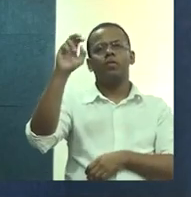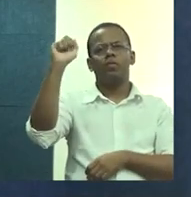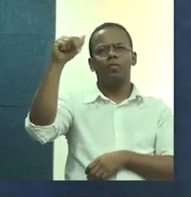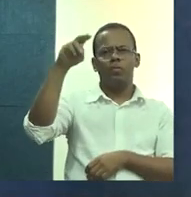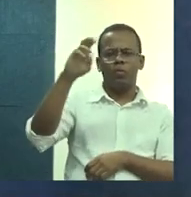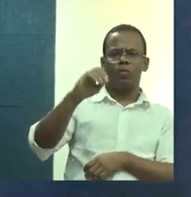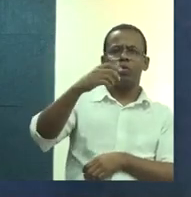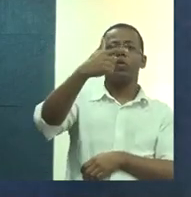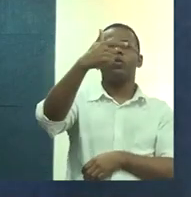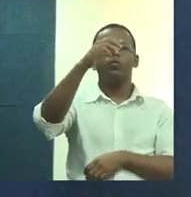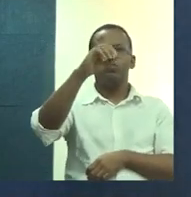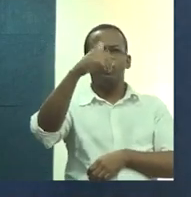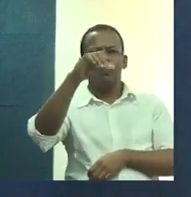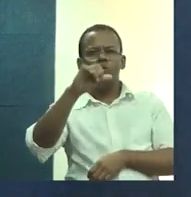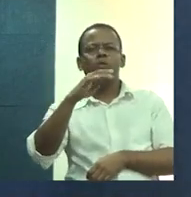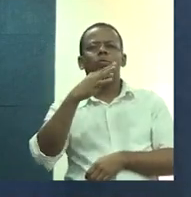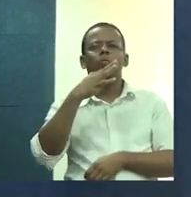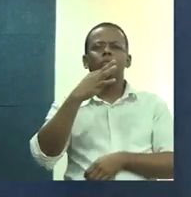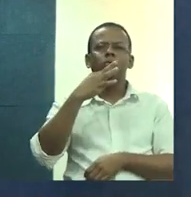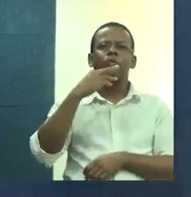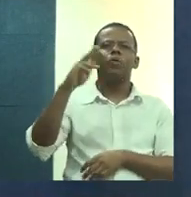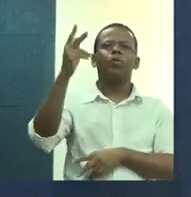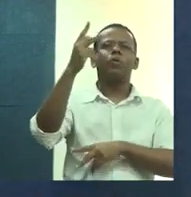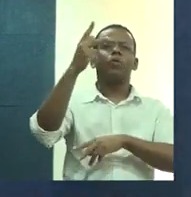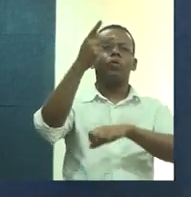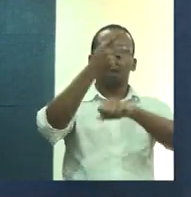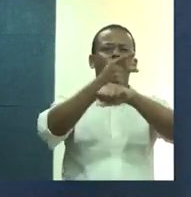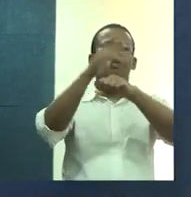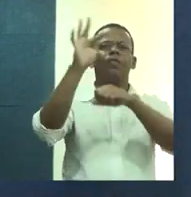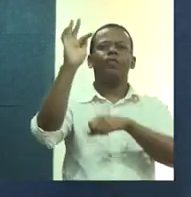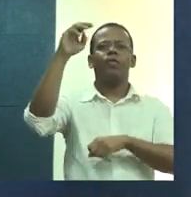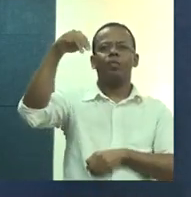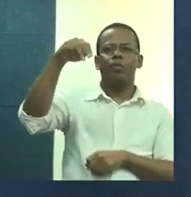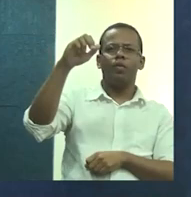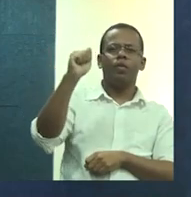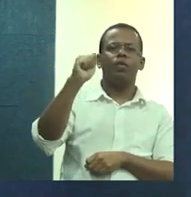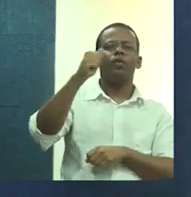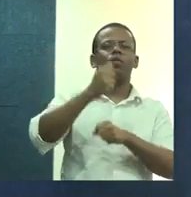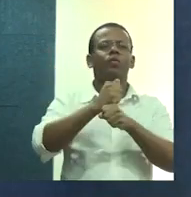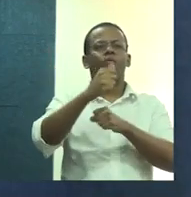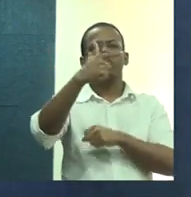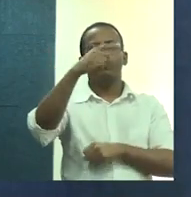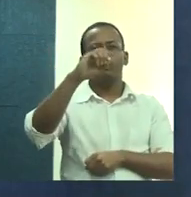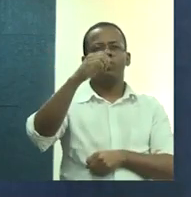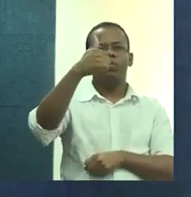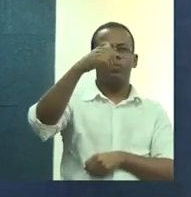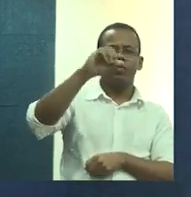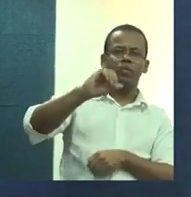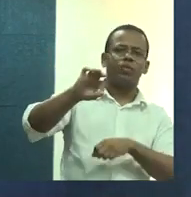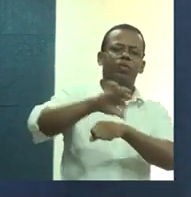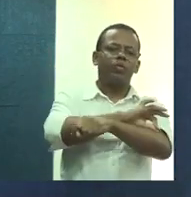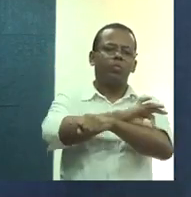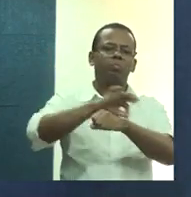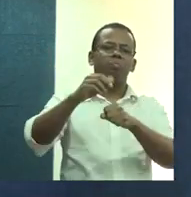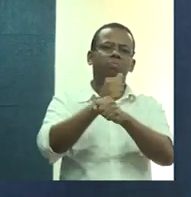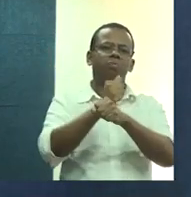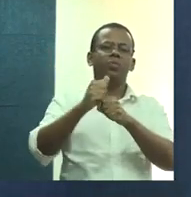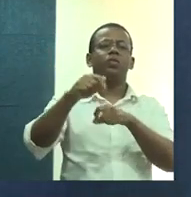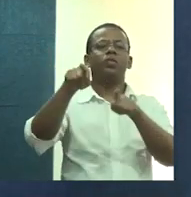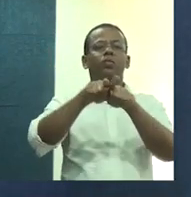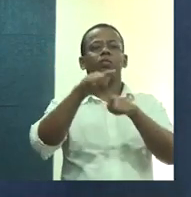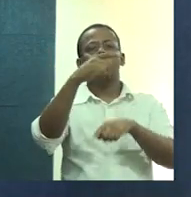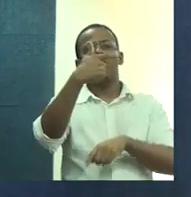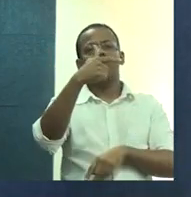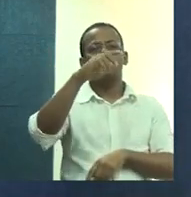reconhecido por sua atuação na Gestão Pública com o Premium fna 2019 arquiteto do ano e